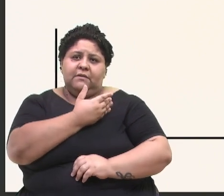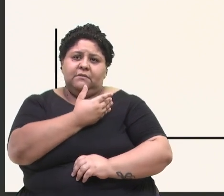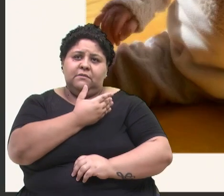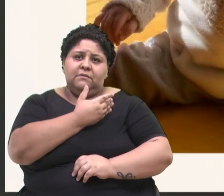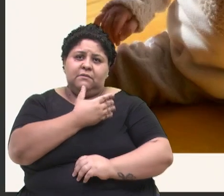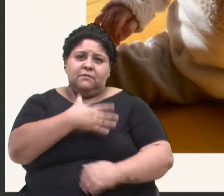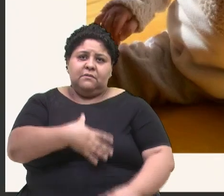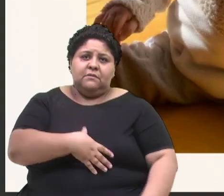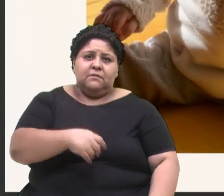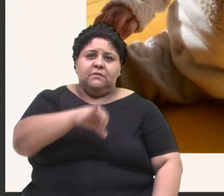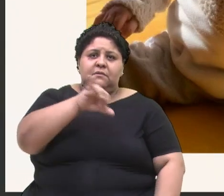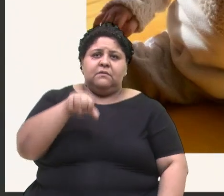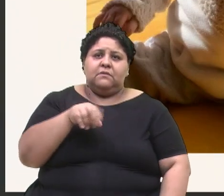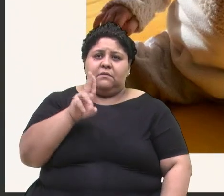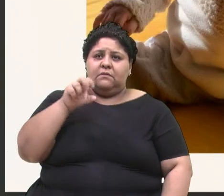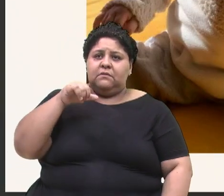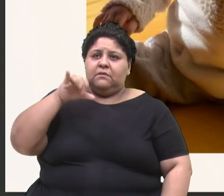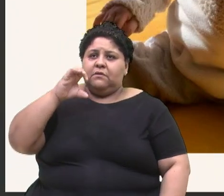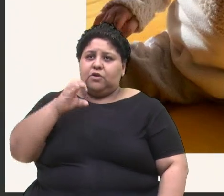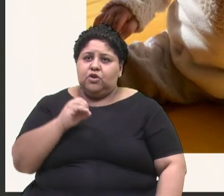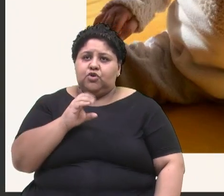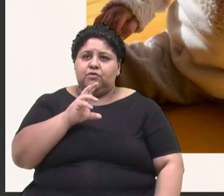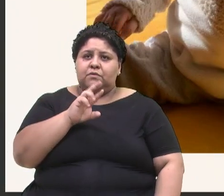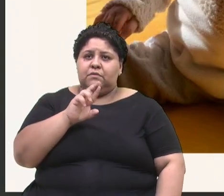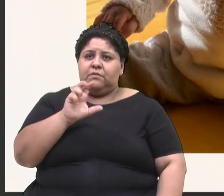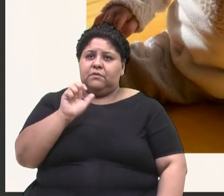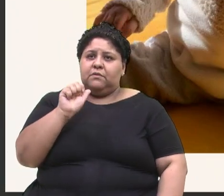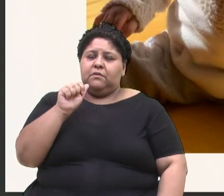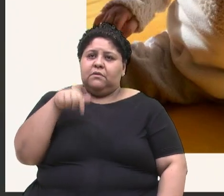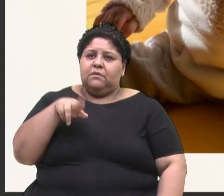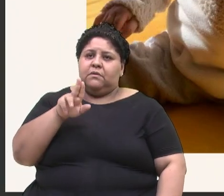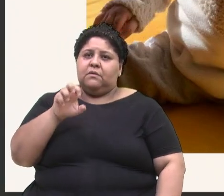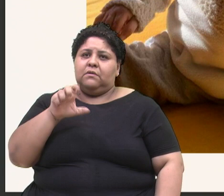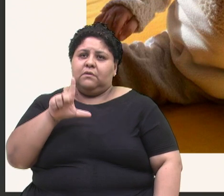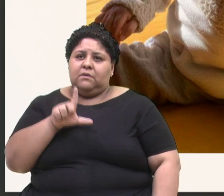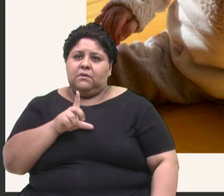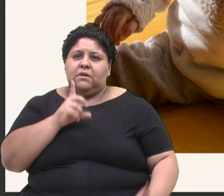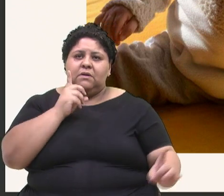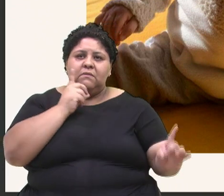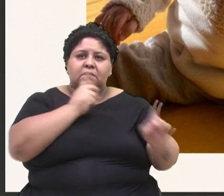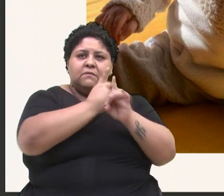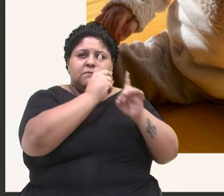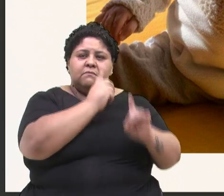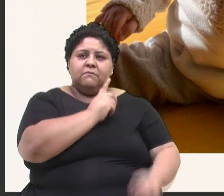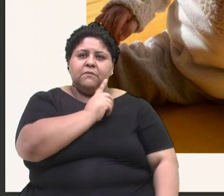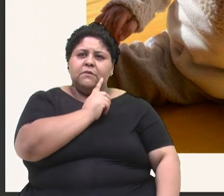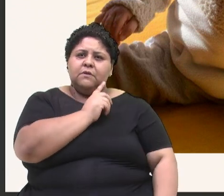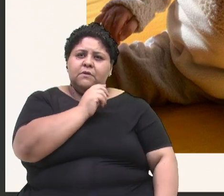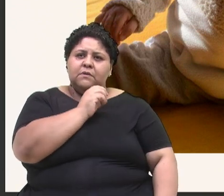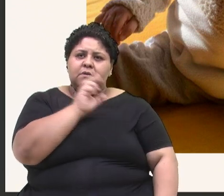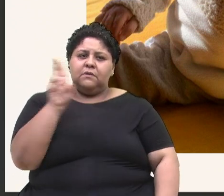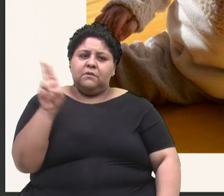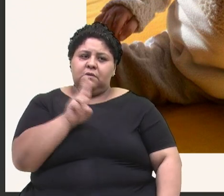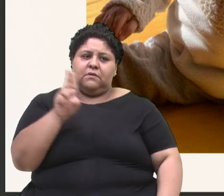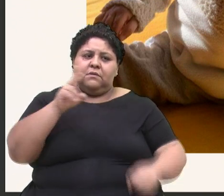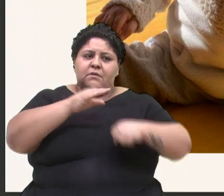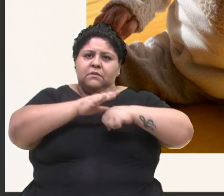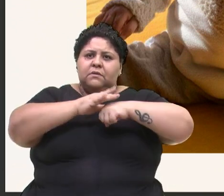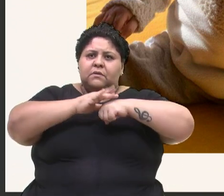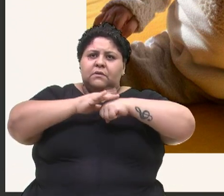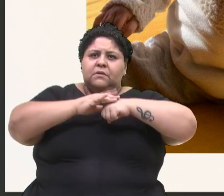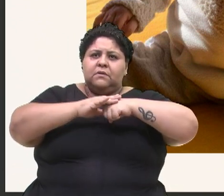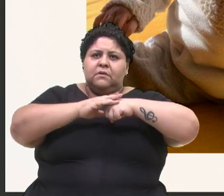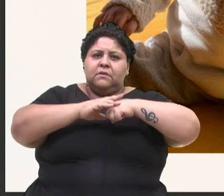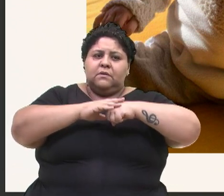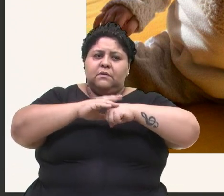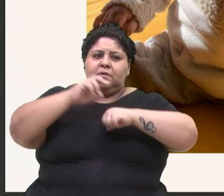filha do Júnior e da Raquel. A Gabi é diagnosticada com uma doença chamada Niemann-Pick tipo